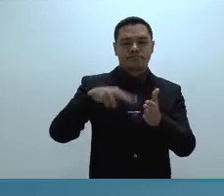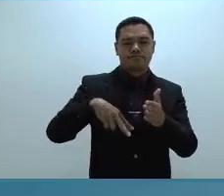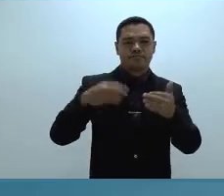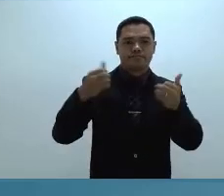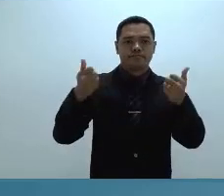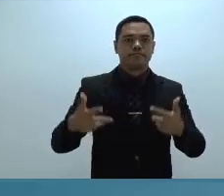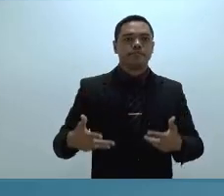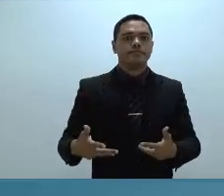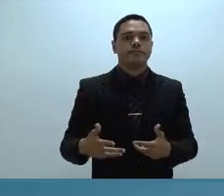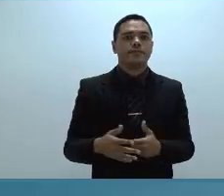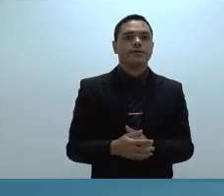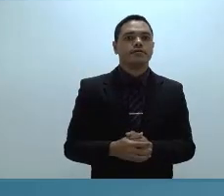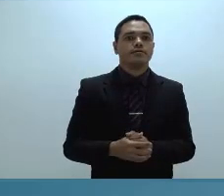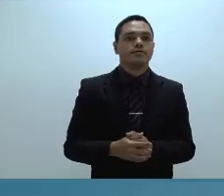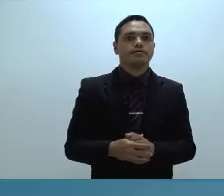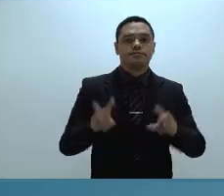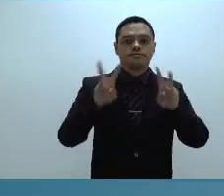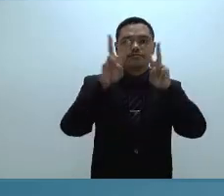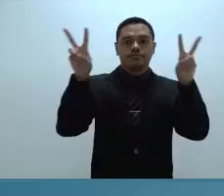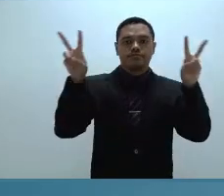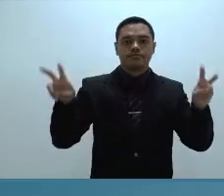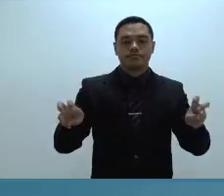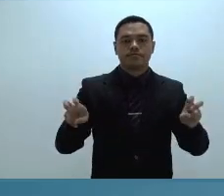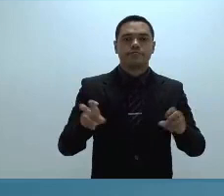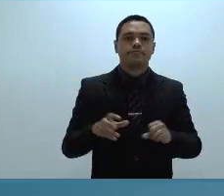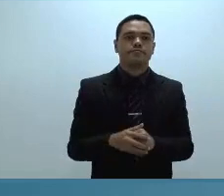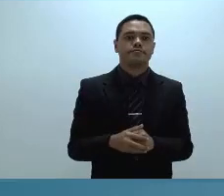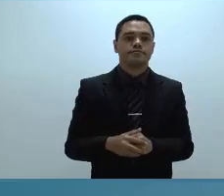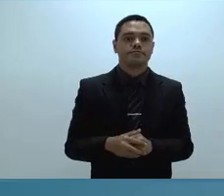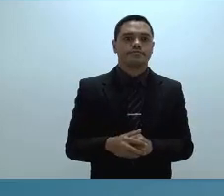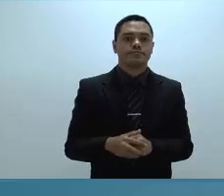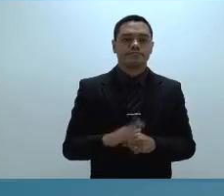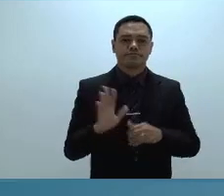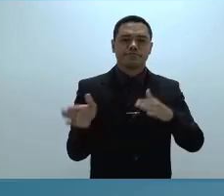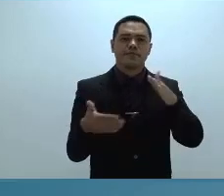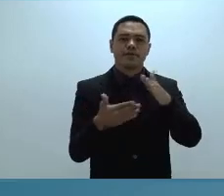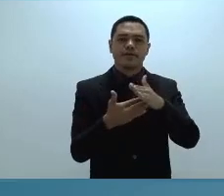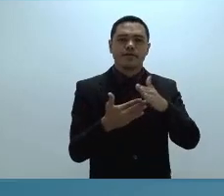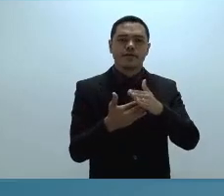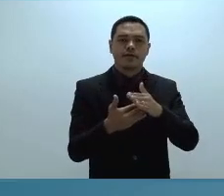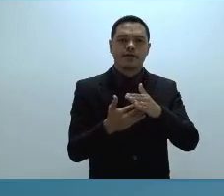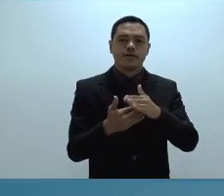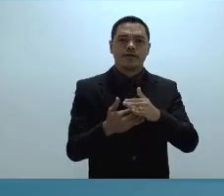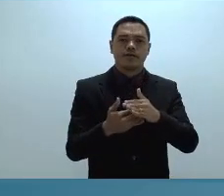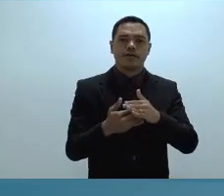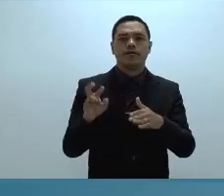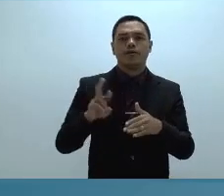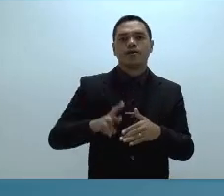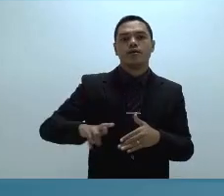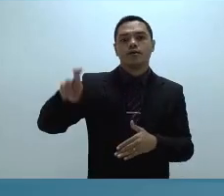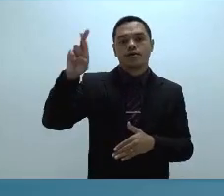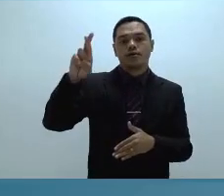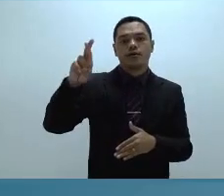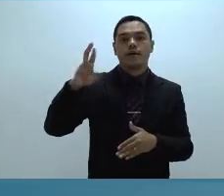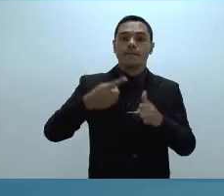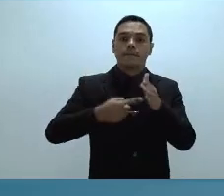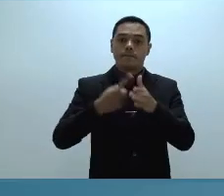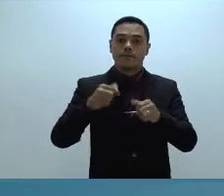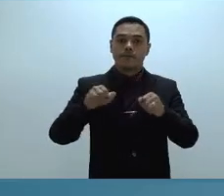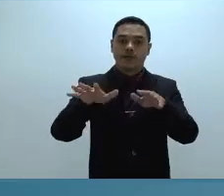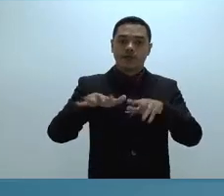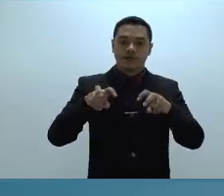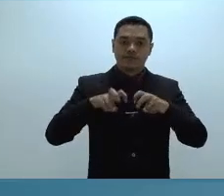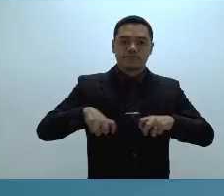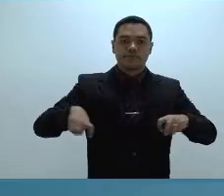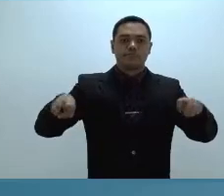Cumpre delimitar, abre aspas, cumpre delimitar que atrai a competência da primeira sessão aqueles casos que caracterizam